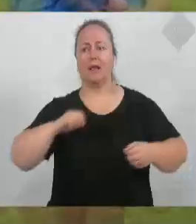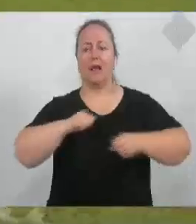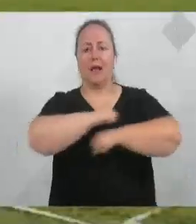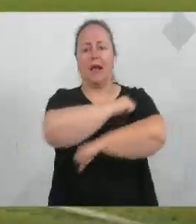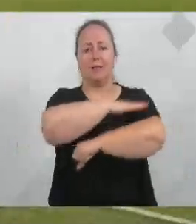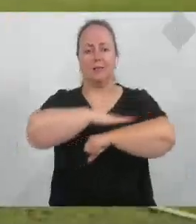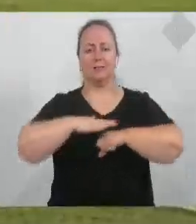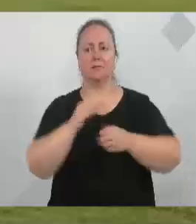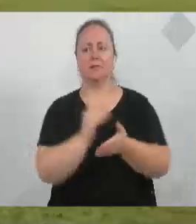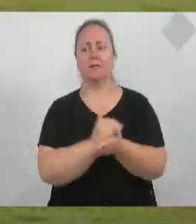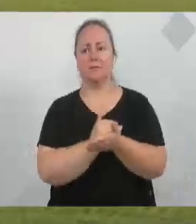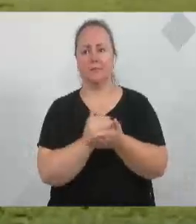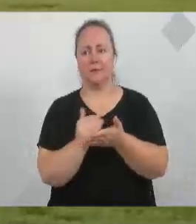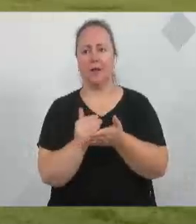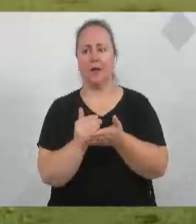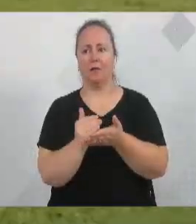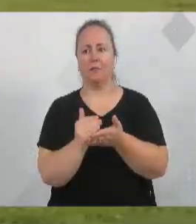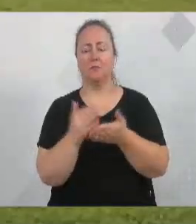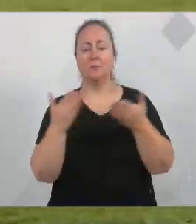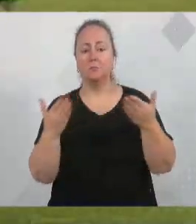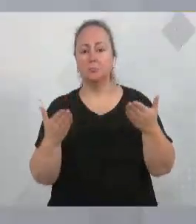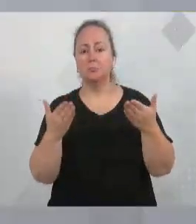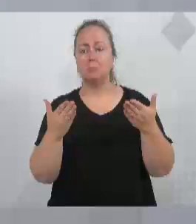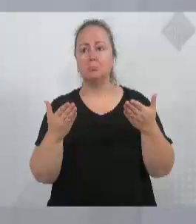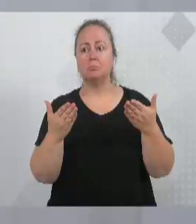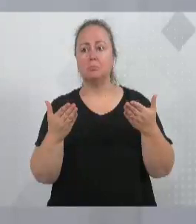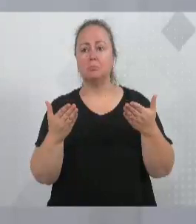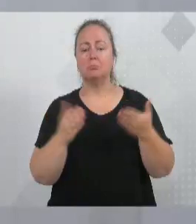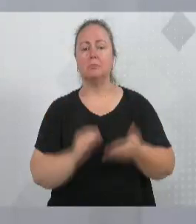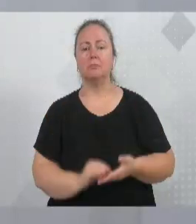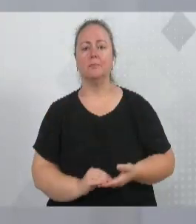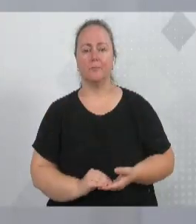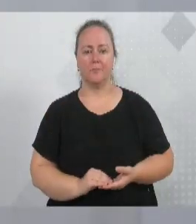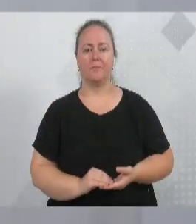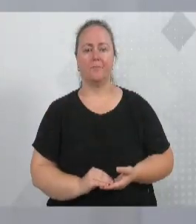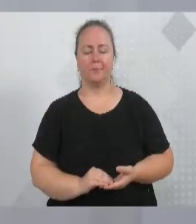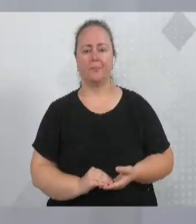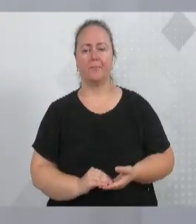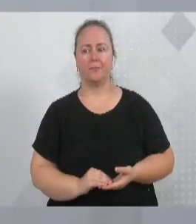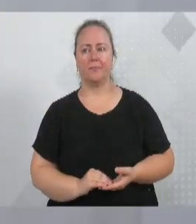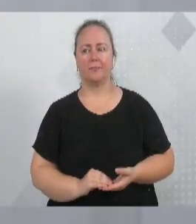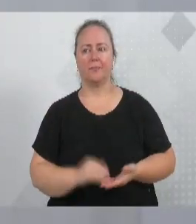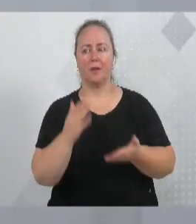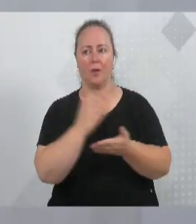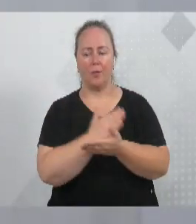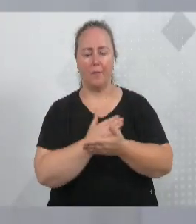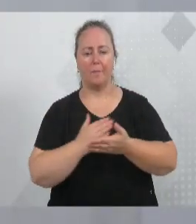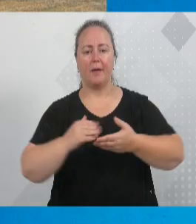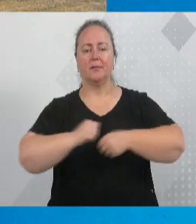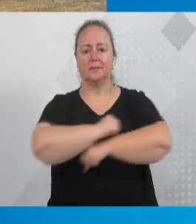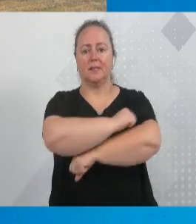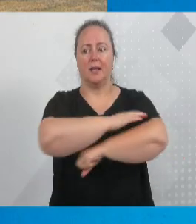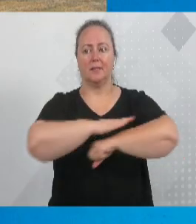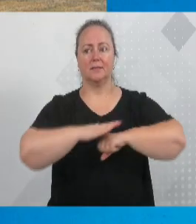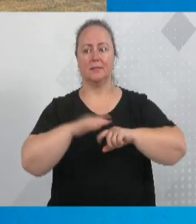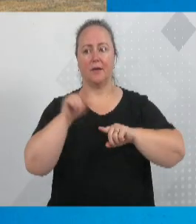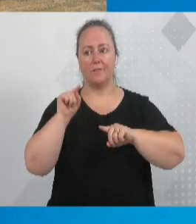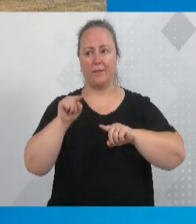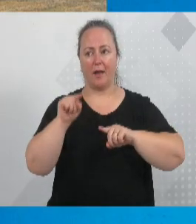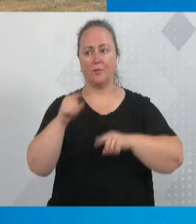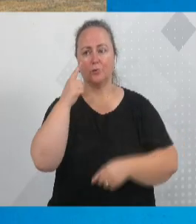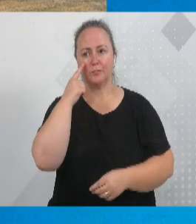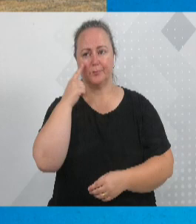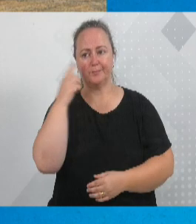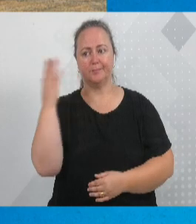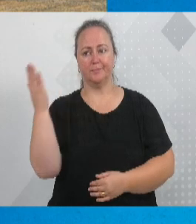ou não sei que ar colocando ali tão sonhar asfalto começa a sair do Papel